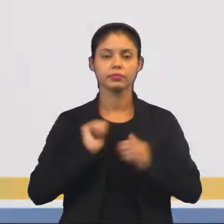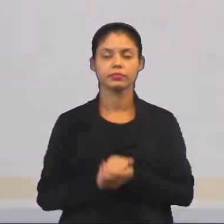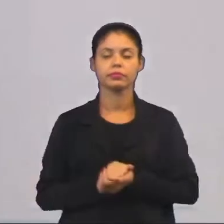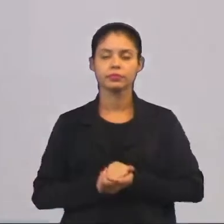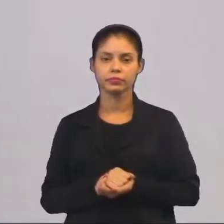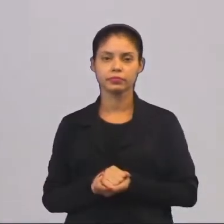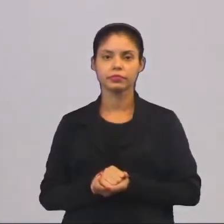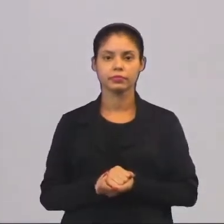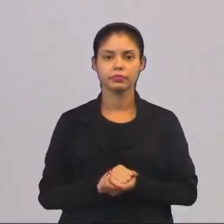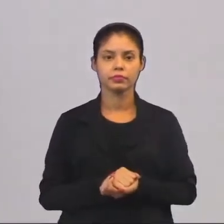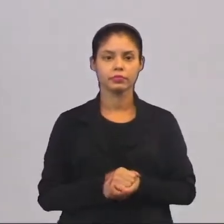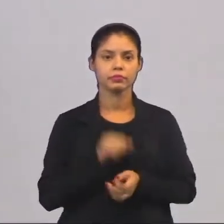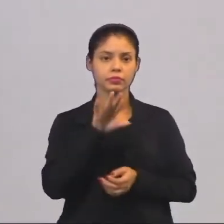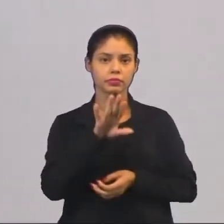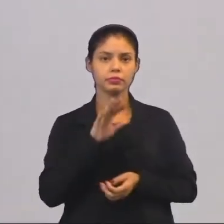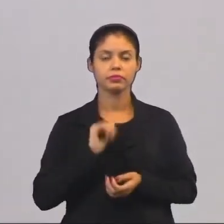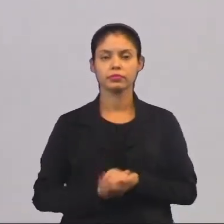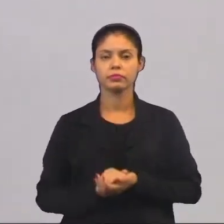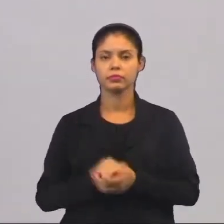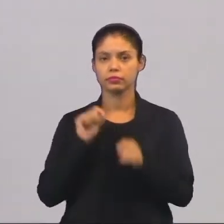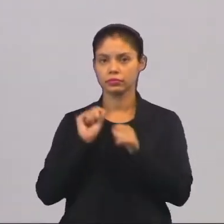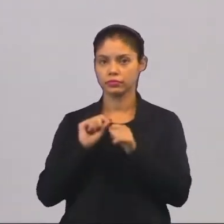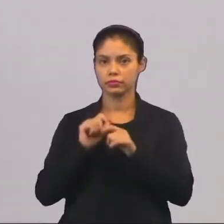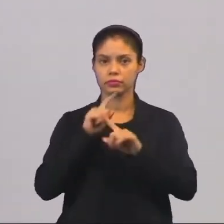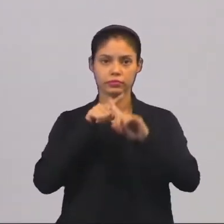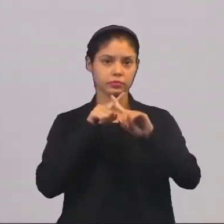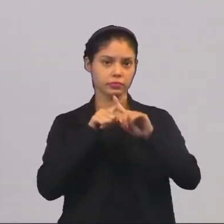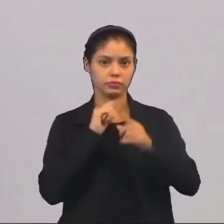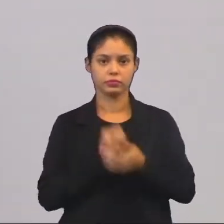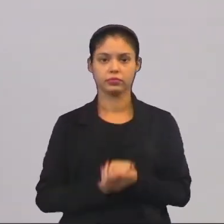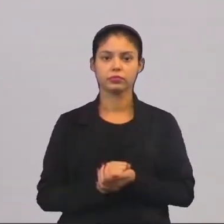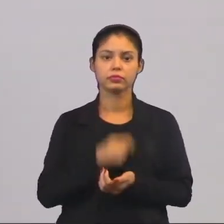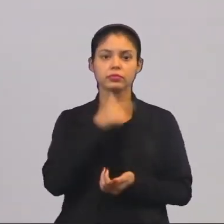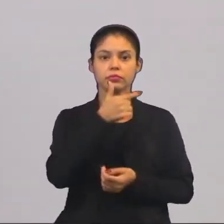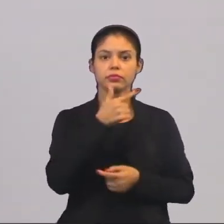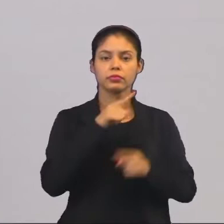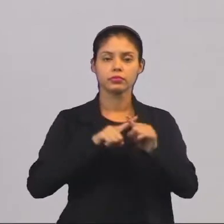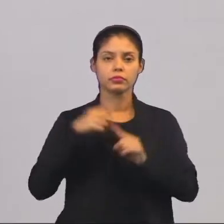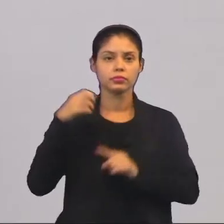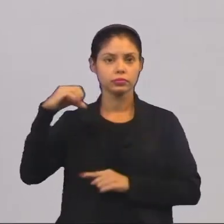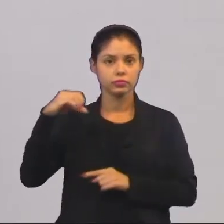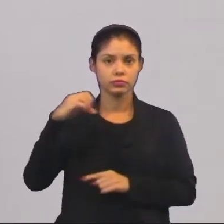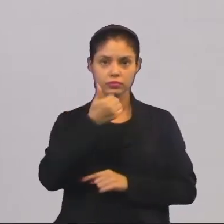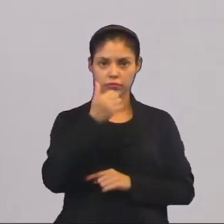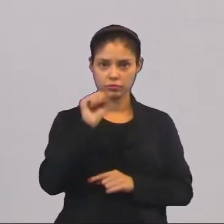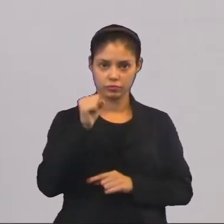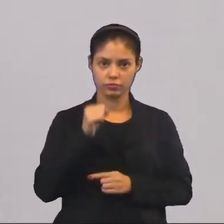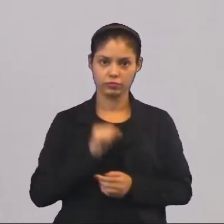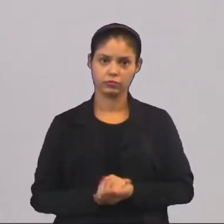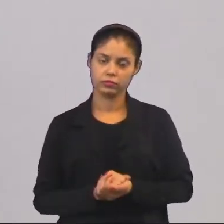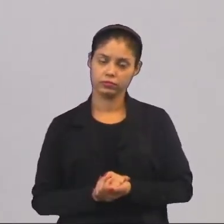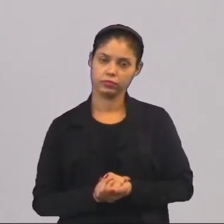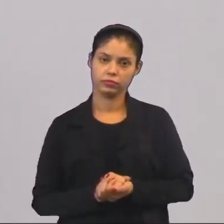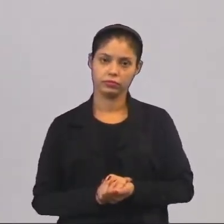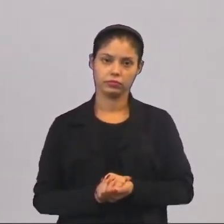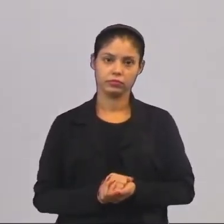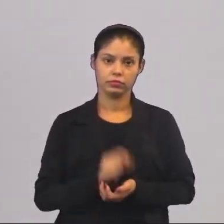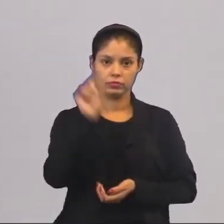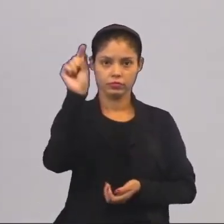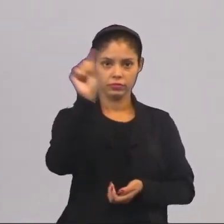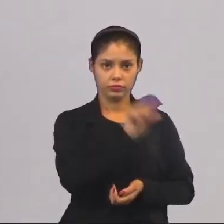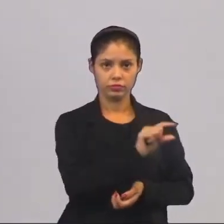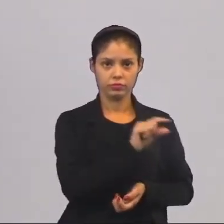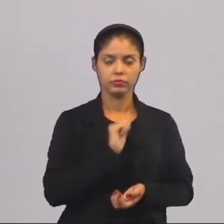meios, tá? Nesse momento aí, eu fiz a multiplicação. 2 vezes 9, 18, tá? Que é a